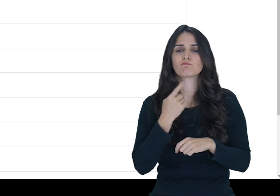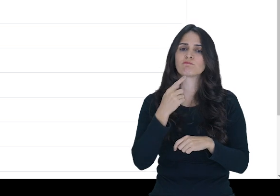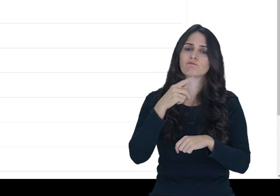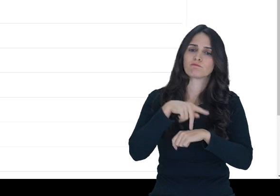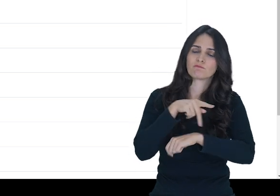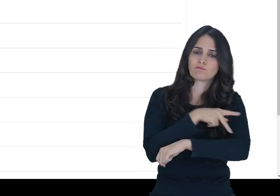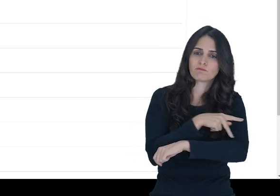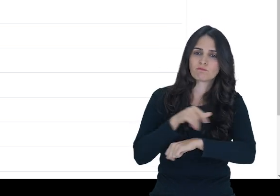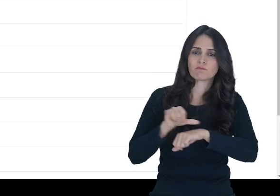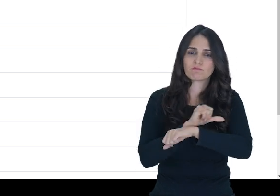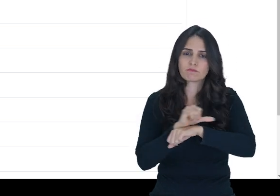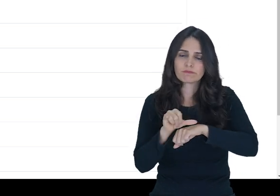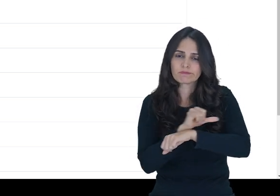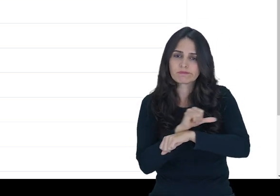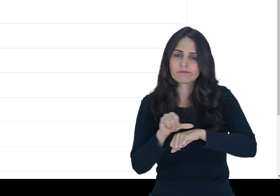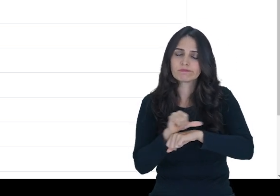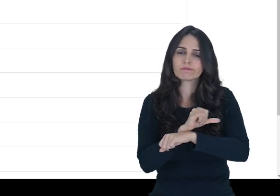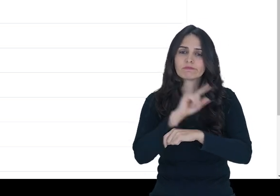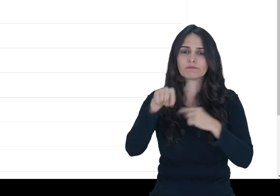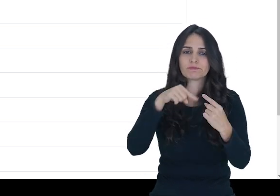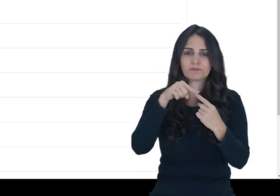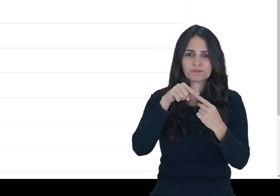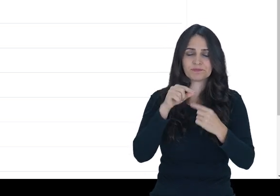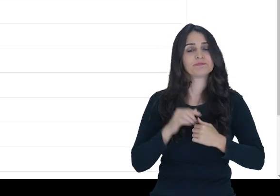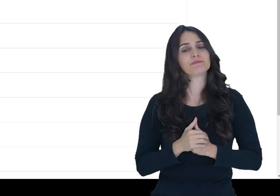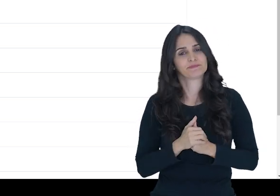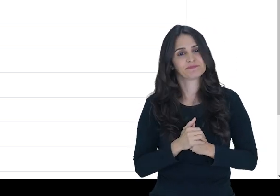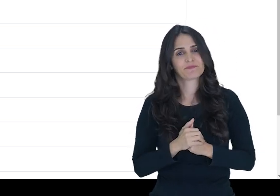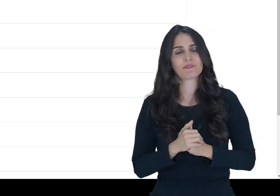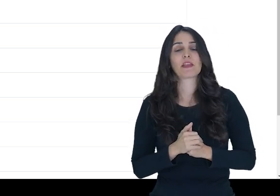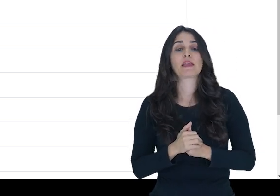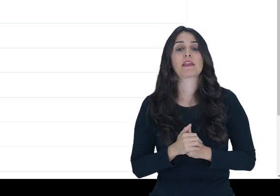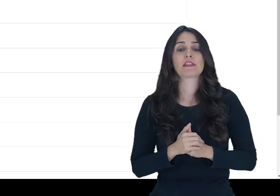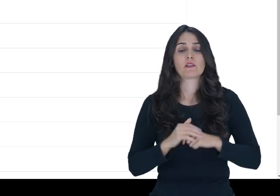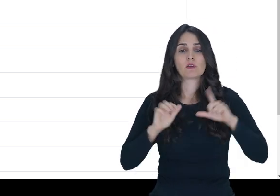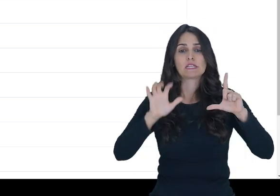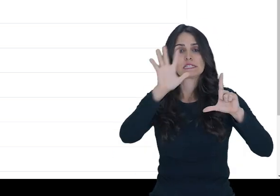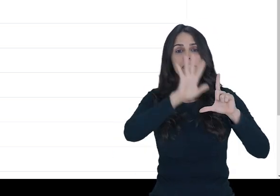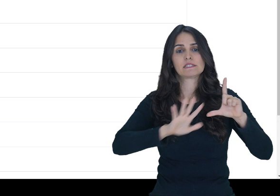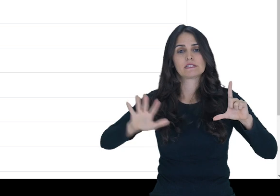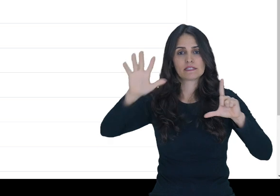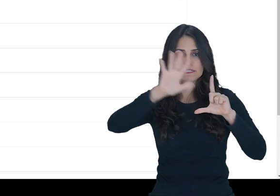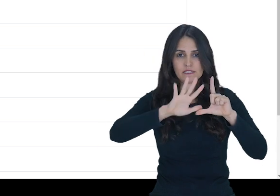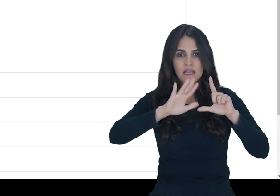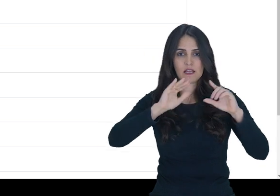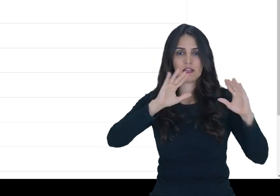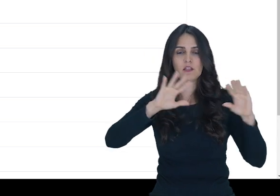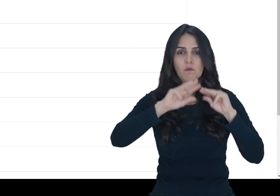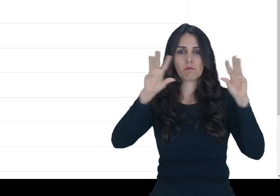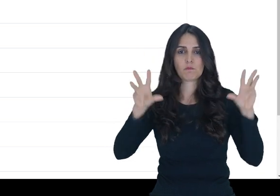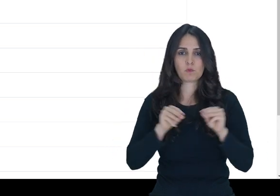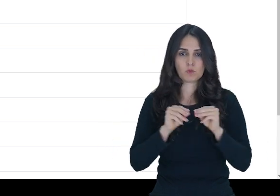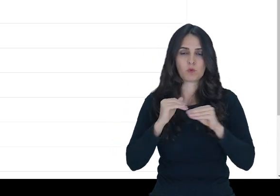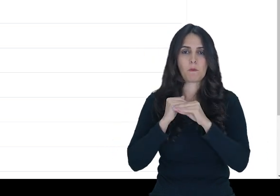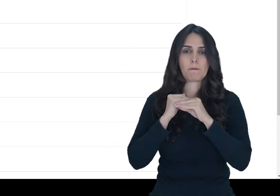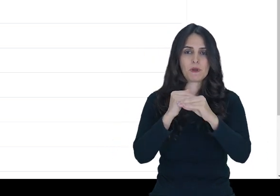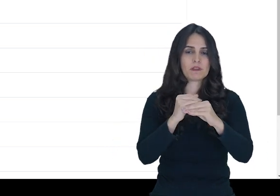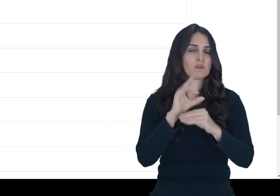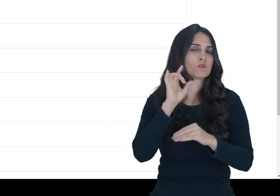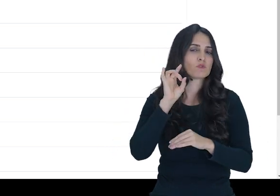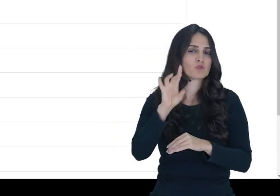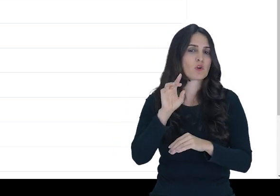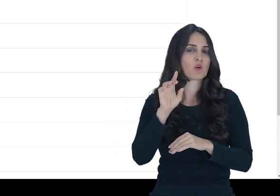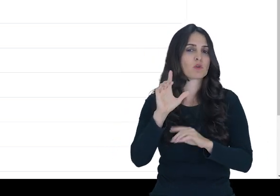objetivos pedagógicos neste caso a sala padrão ela vem apenas com o bloco acessibilidade